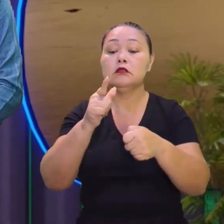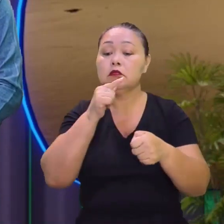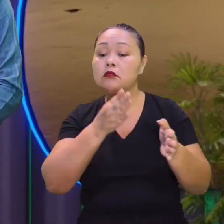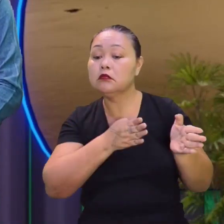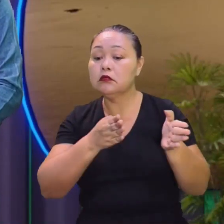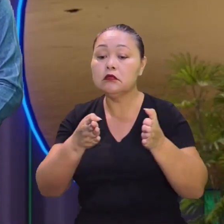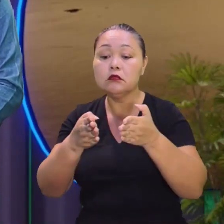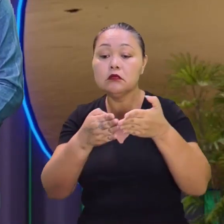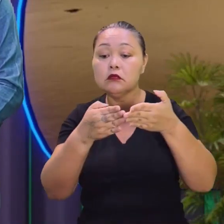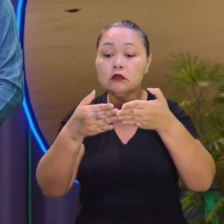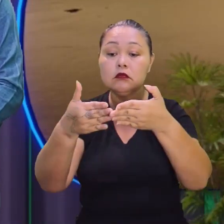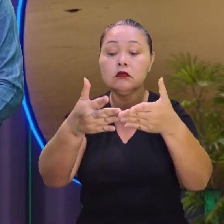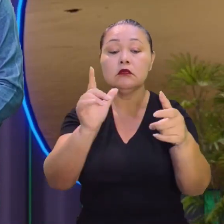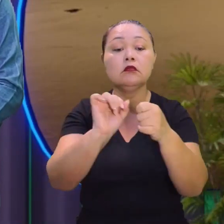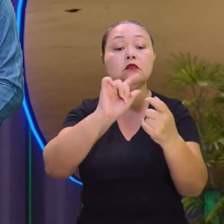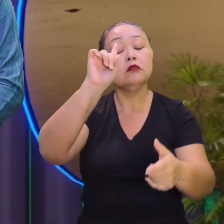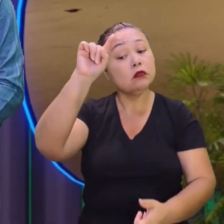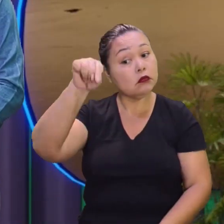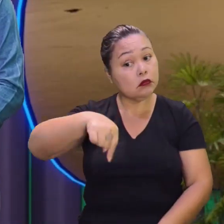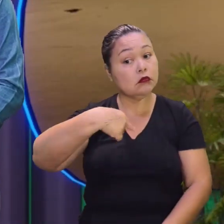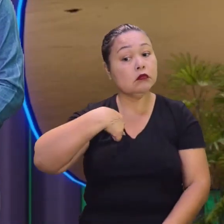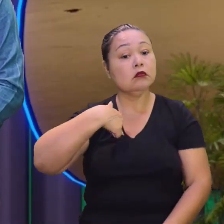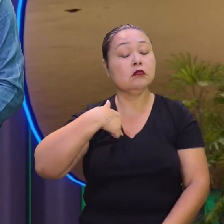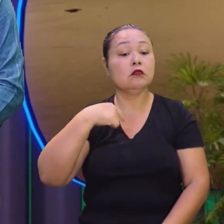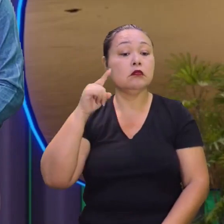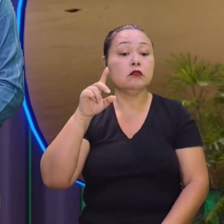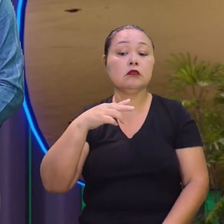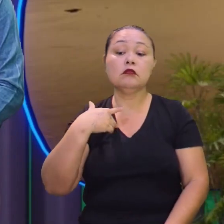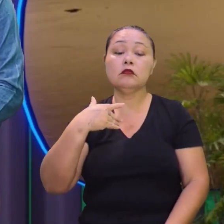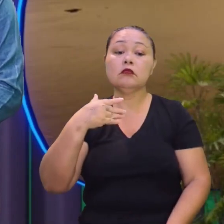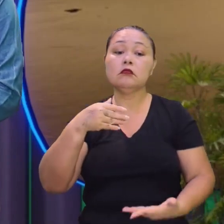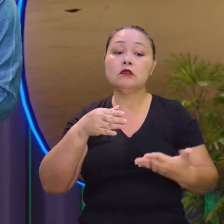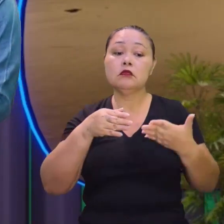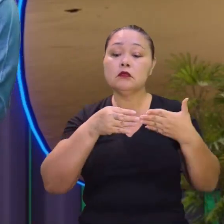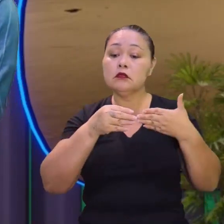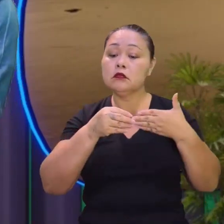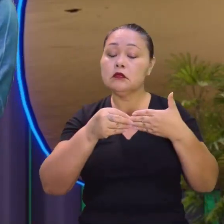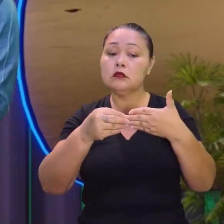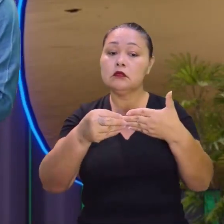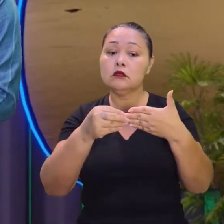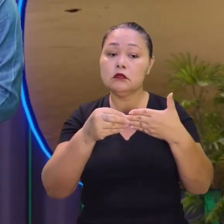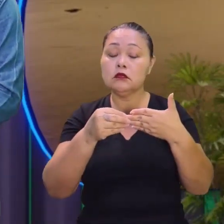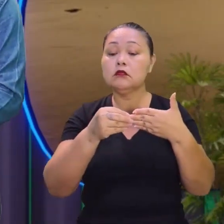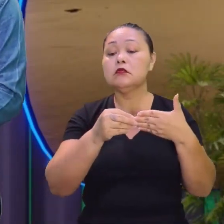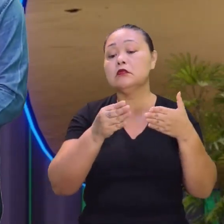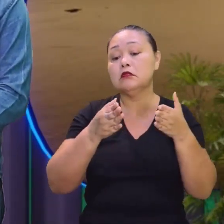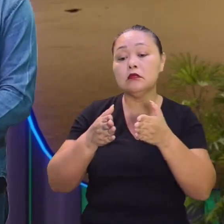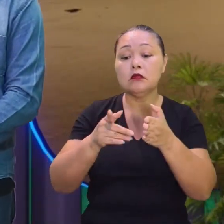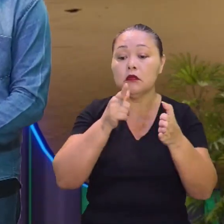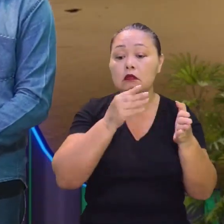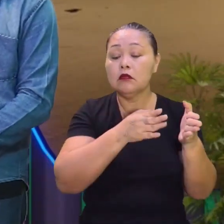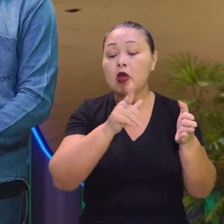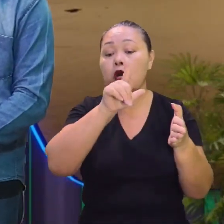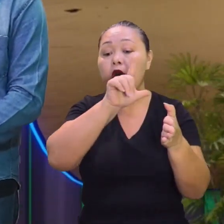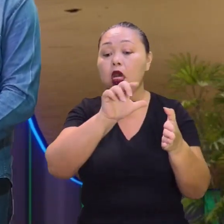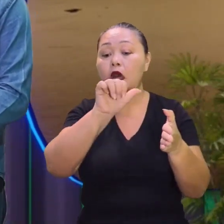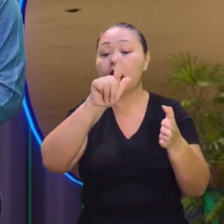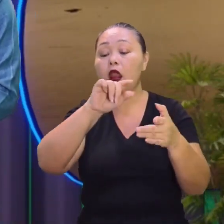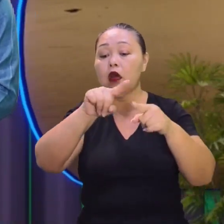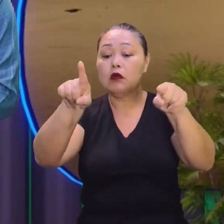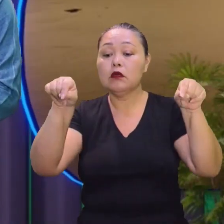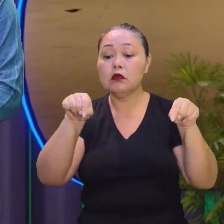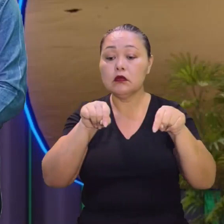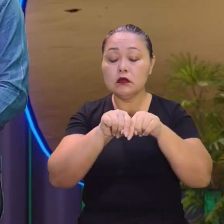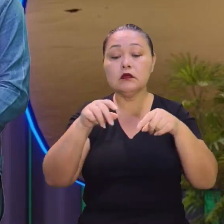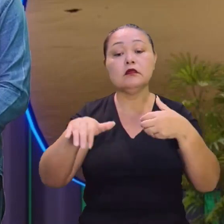hidroviário. E esse transporte hidroviário é o transporte, galerinha, que é realizado em rios, lagos,